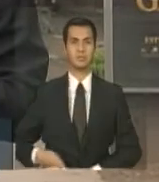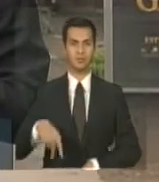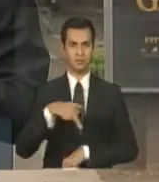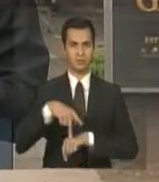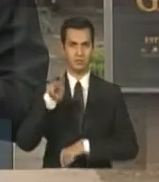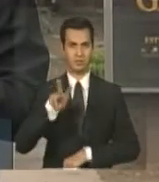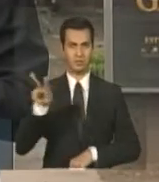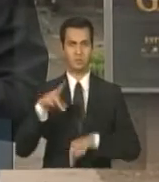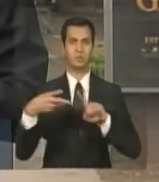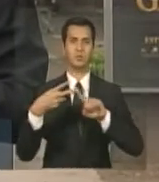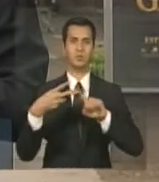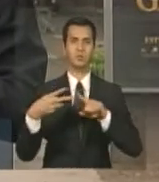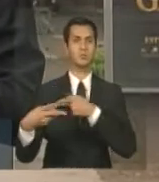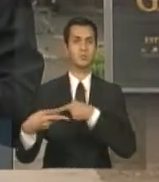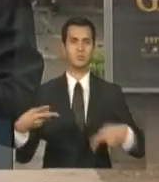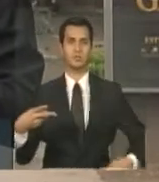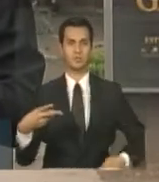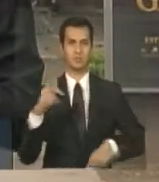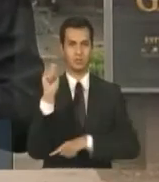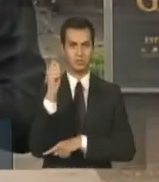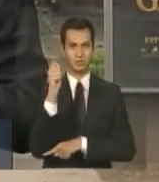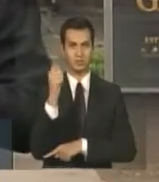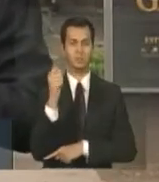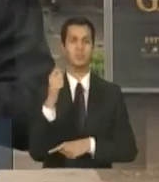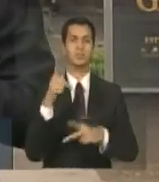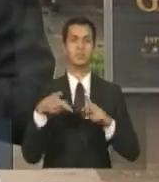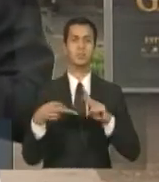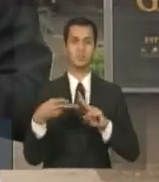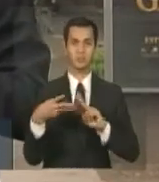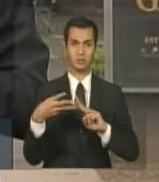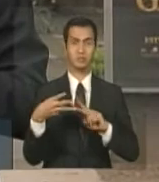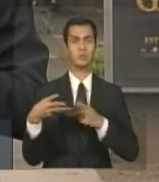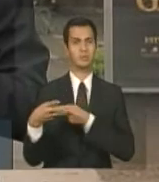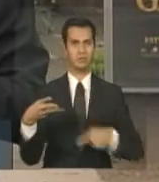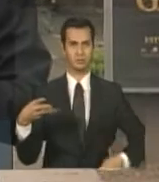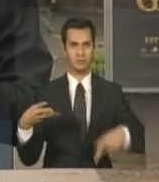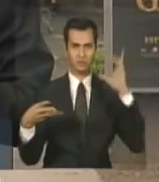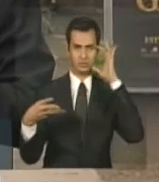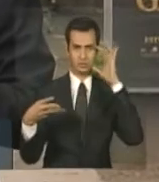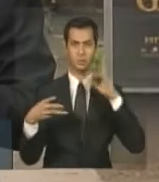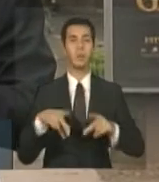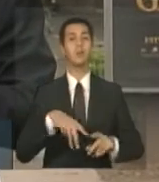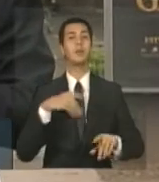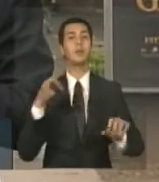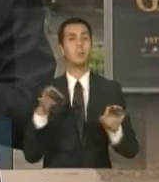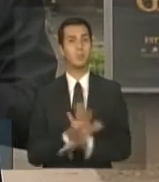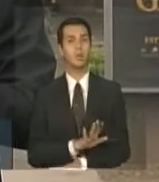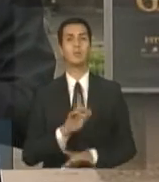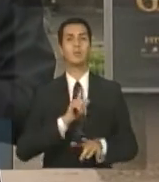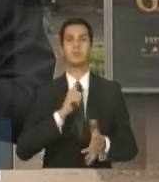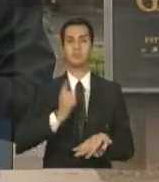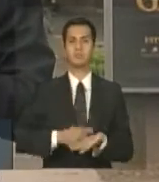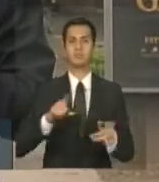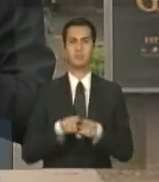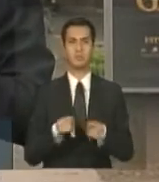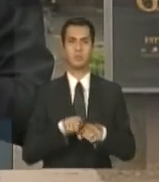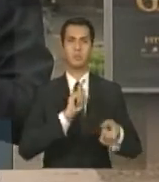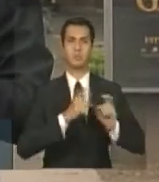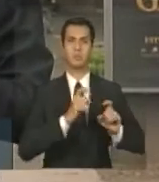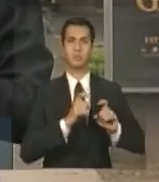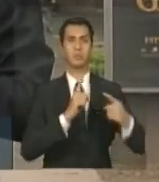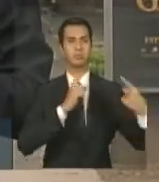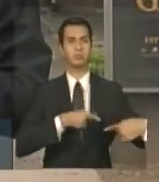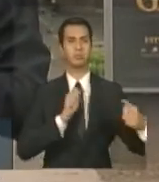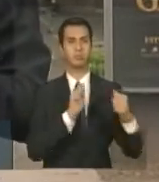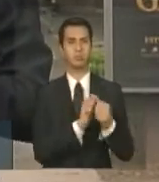e a presidenta da Argentina, Cristina Kirchner. Depois ela tem uma reunião bilateral, dessa vez apenas com a